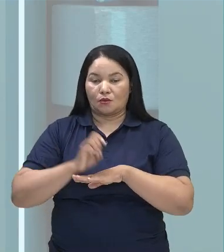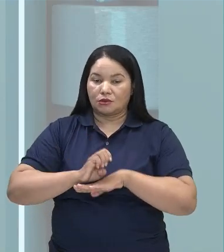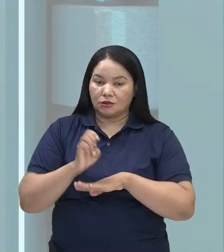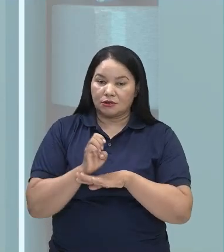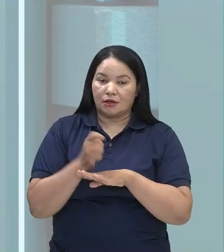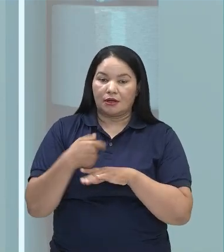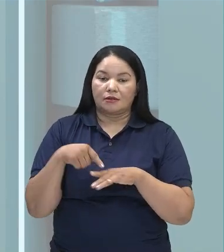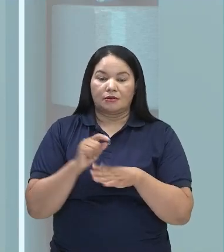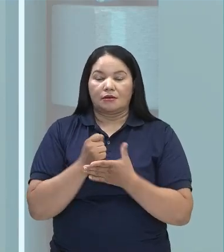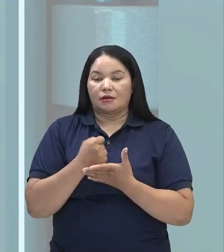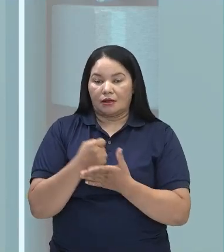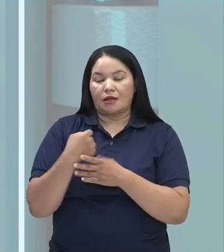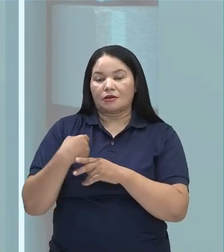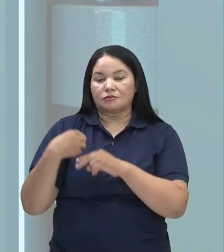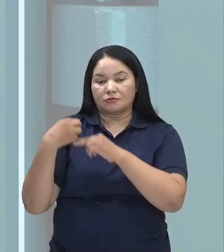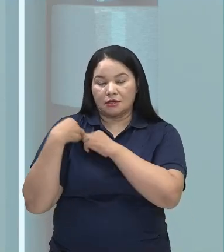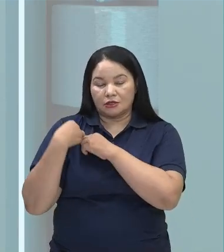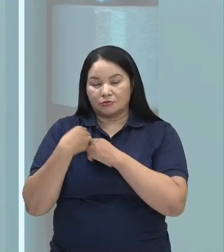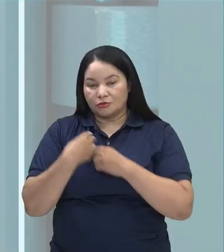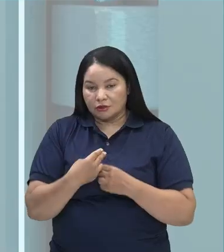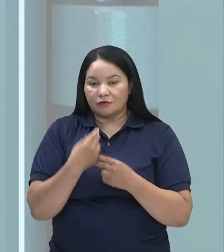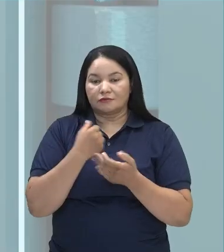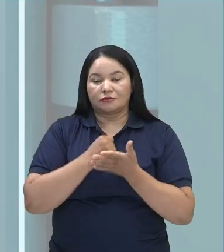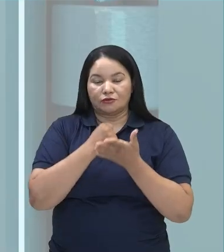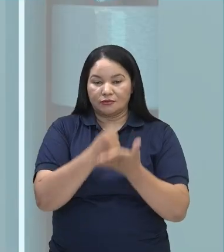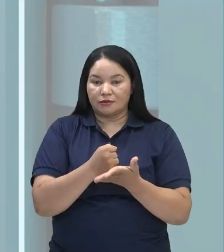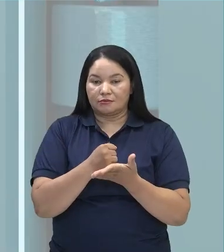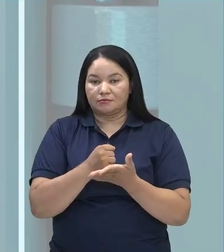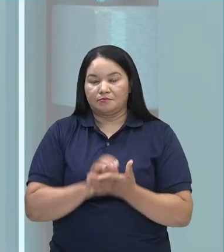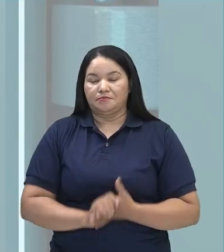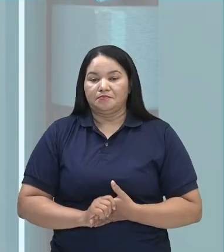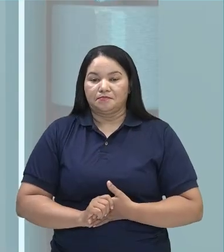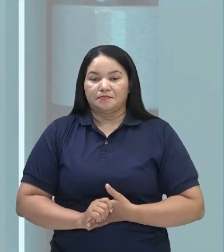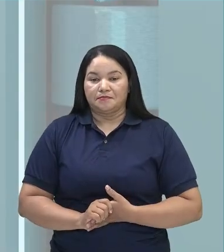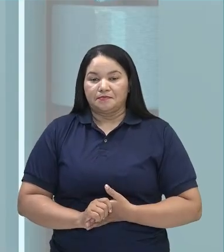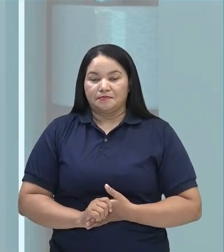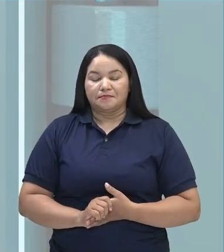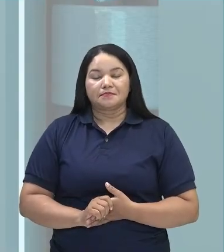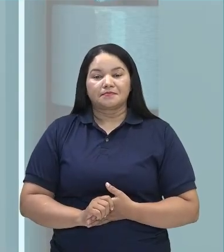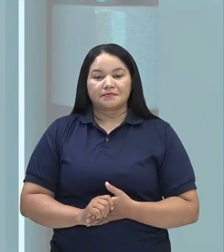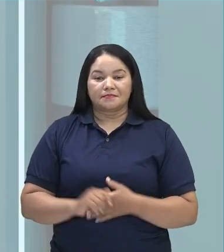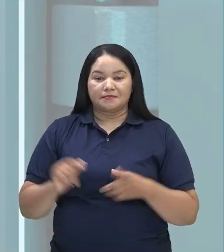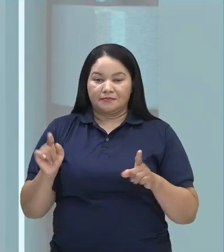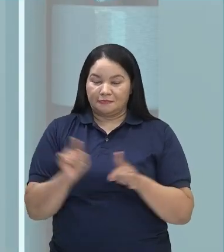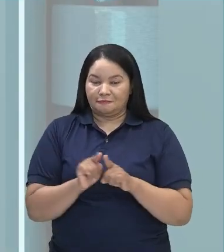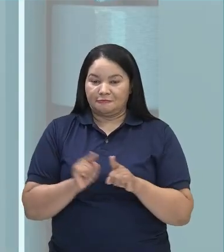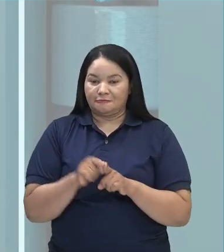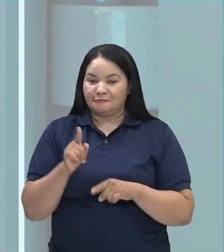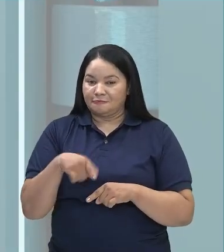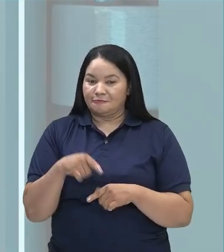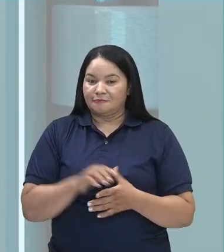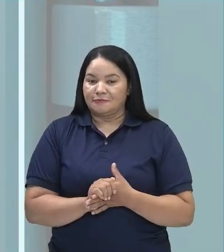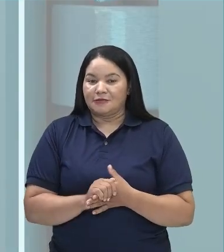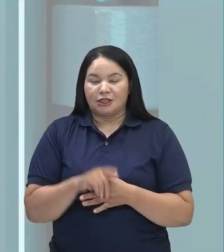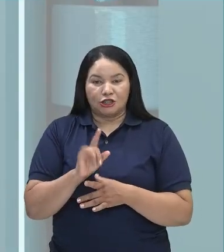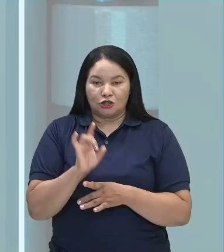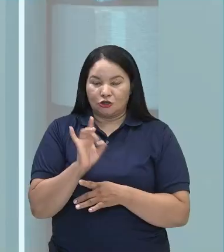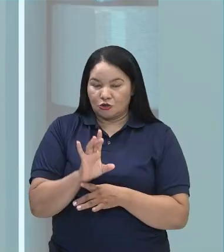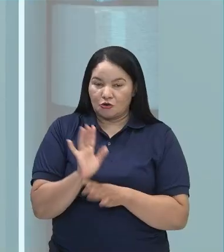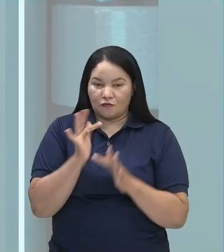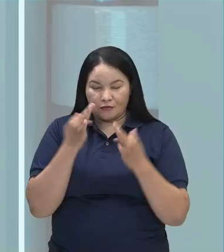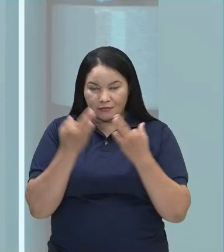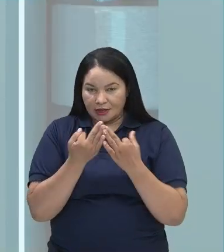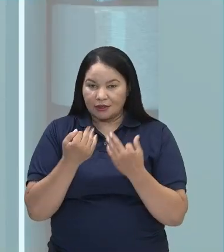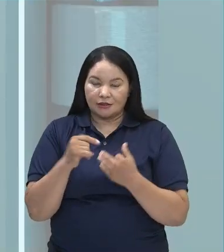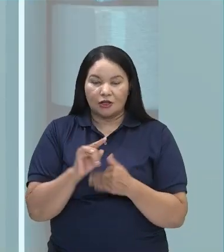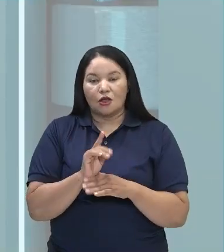é responsável em ajudá-la. Então, também, né, não cabe só a família, o